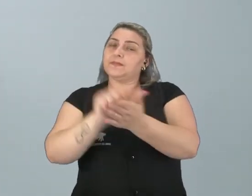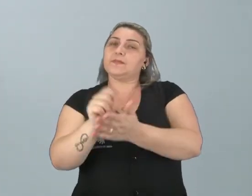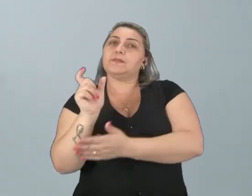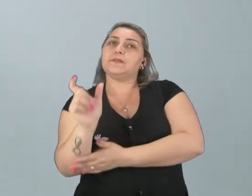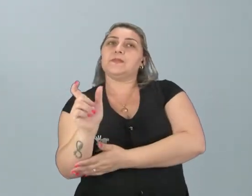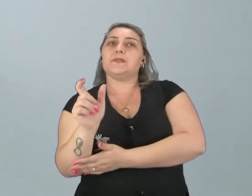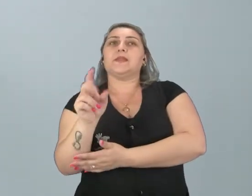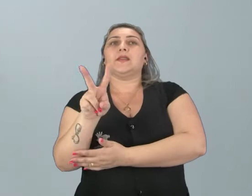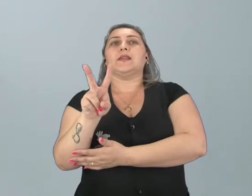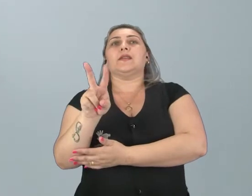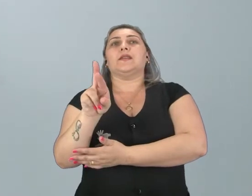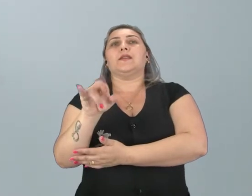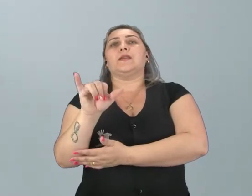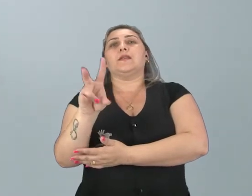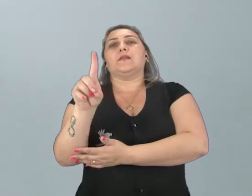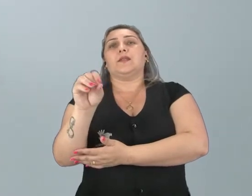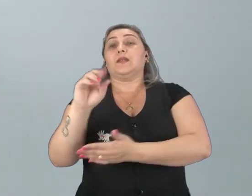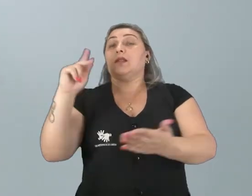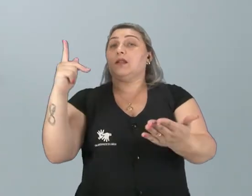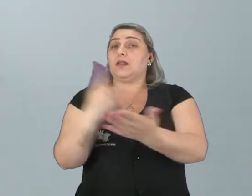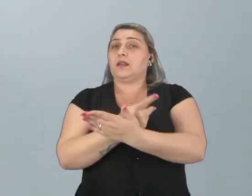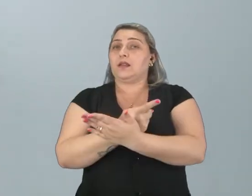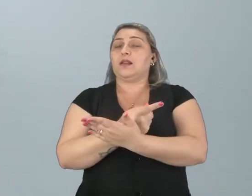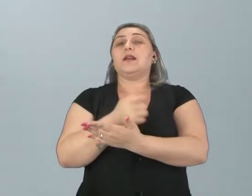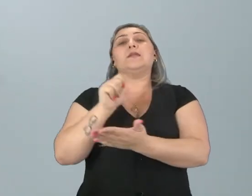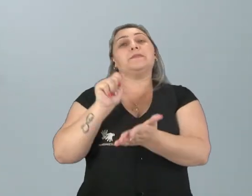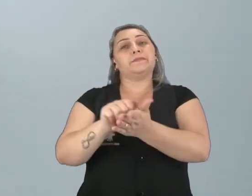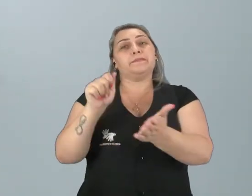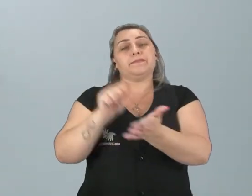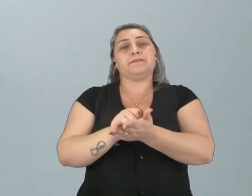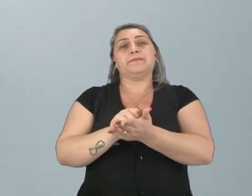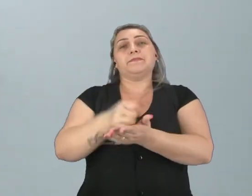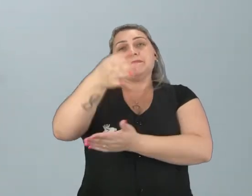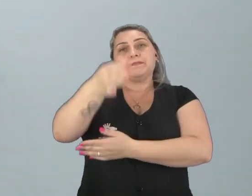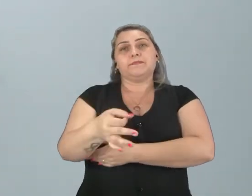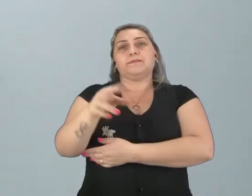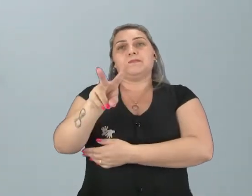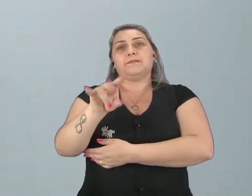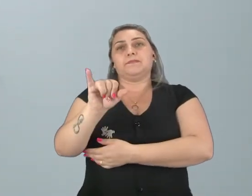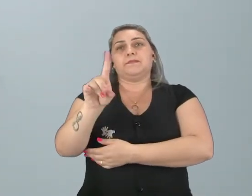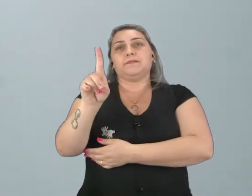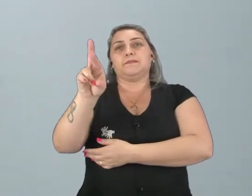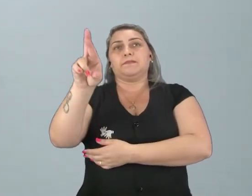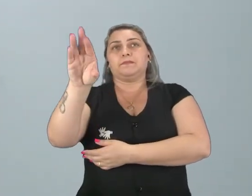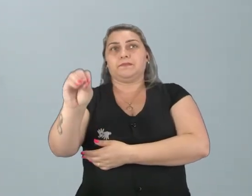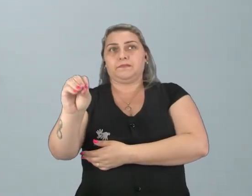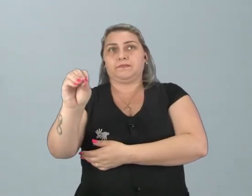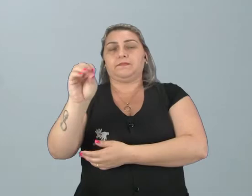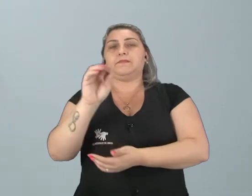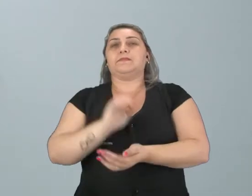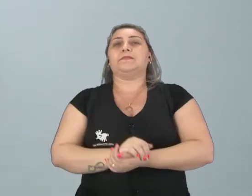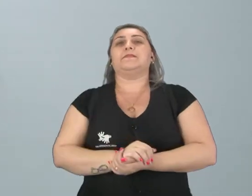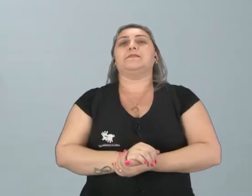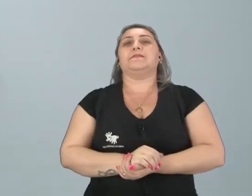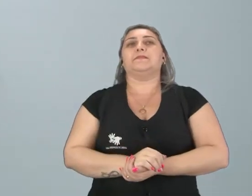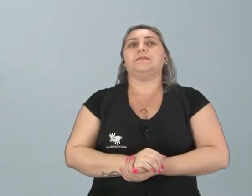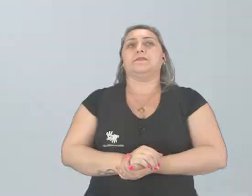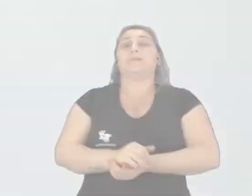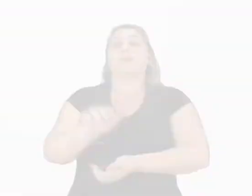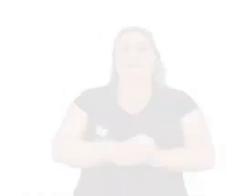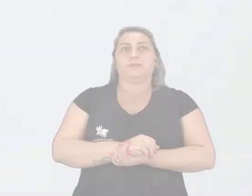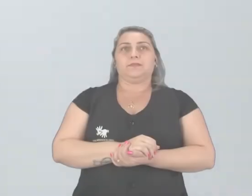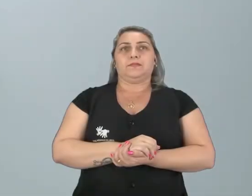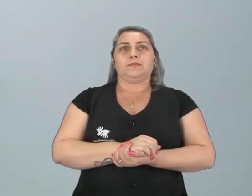palavra vrido, sendo que a escrita correta dessa palavra é vidro. Trata-se então de um